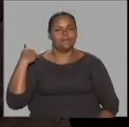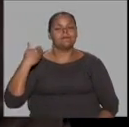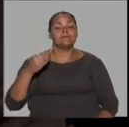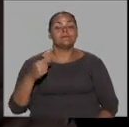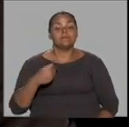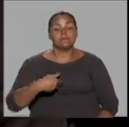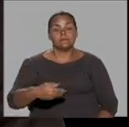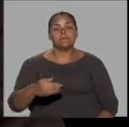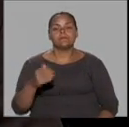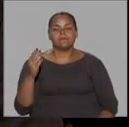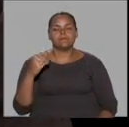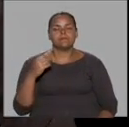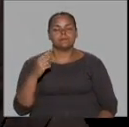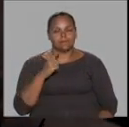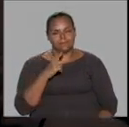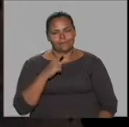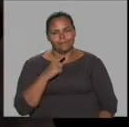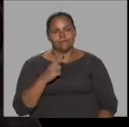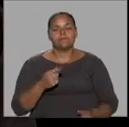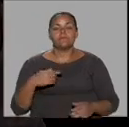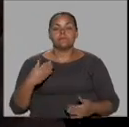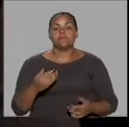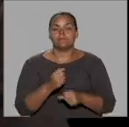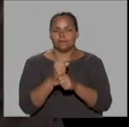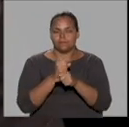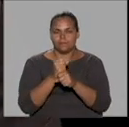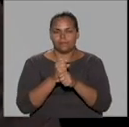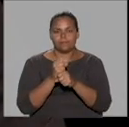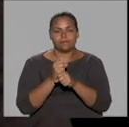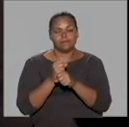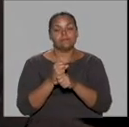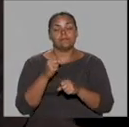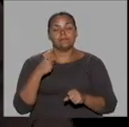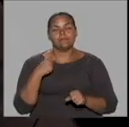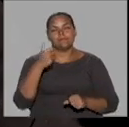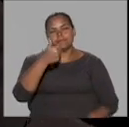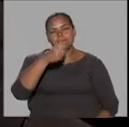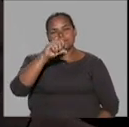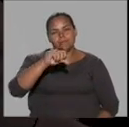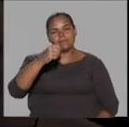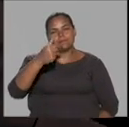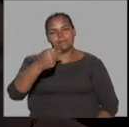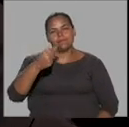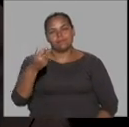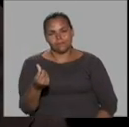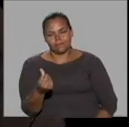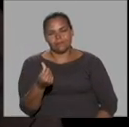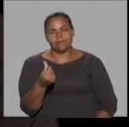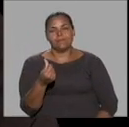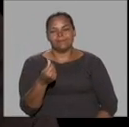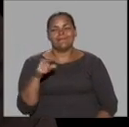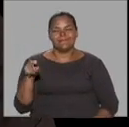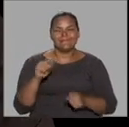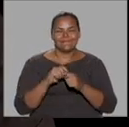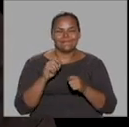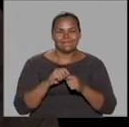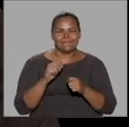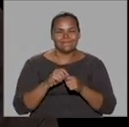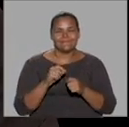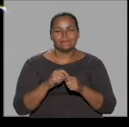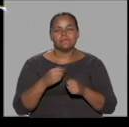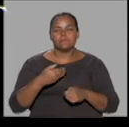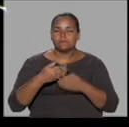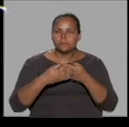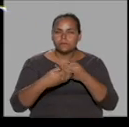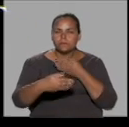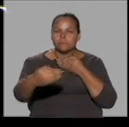vem muito dessa época aqui, até antes, né? Isso aqui, 1976, foi vocês fizeram um recorte